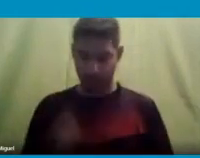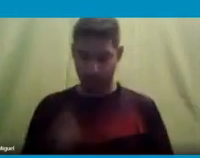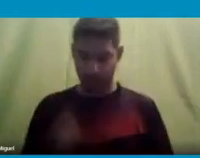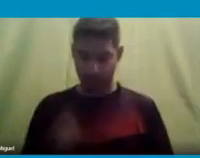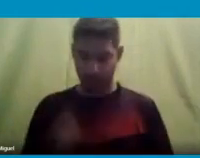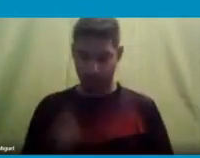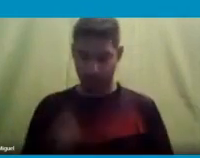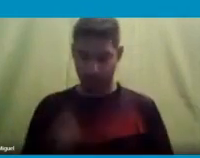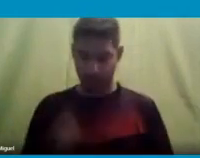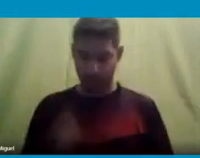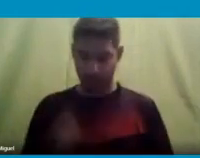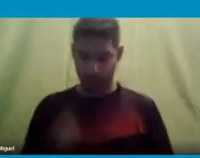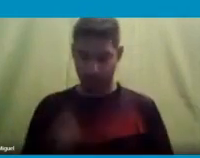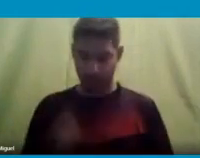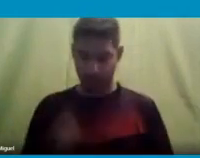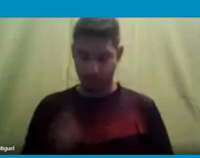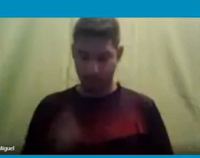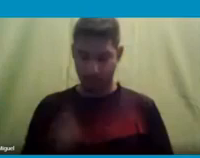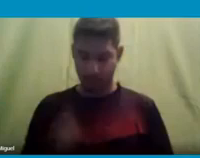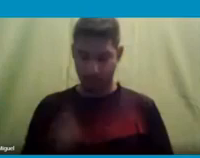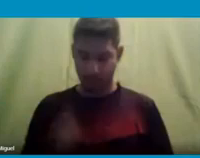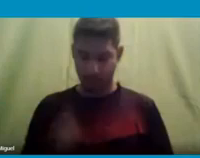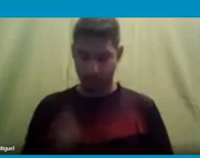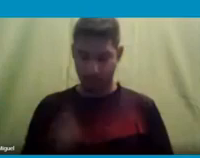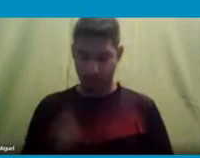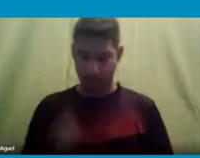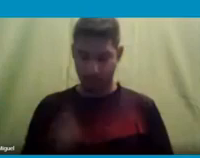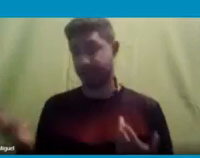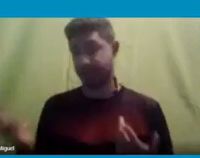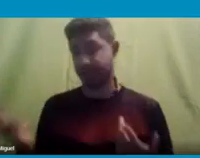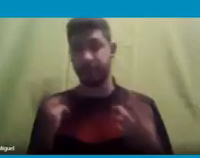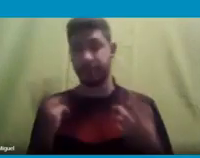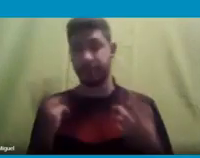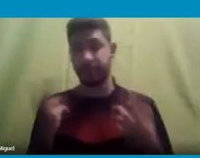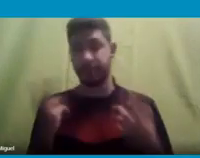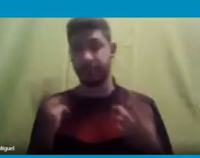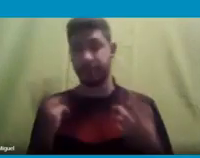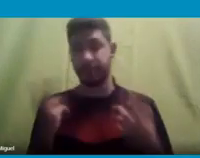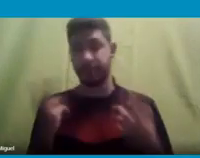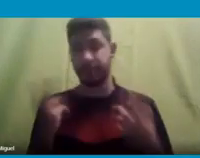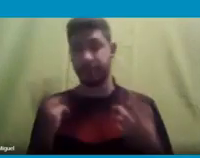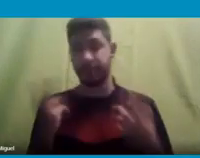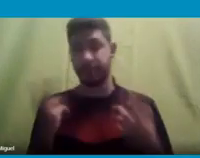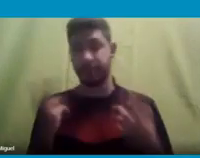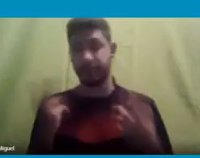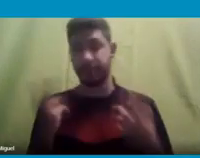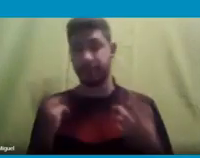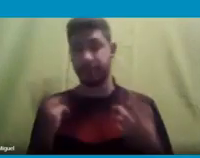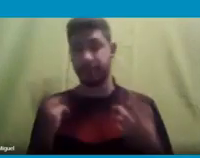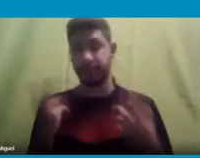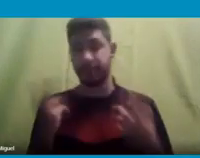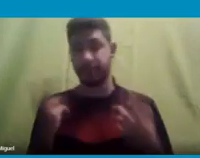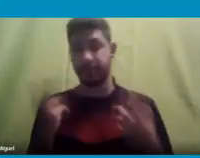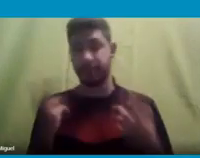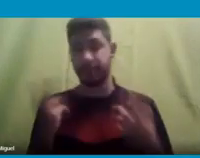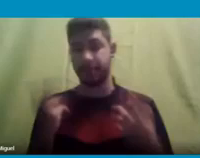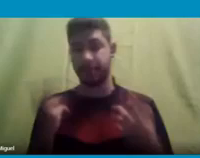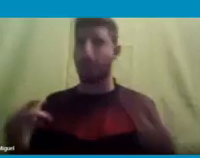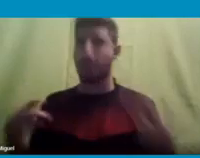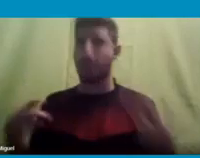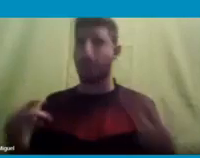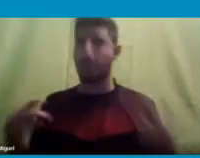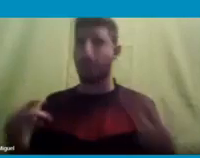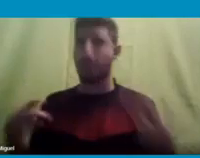porque a própria instituição protege, na lógica do racismo institucional. Então, como quebrar isso? Precisamos dos